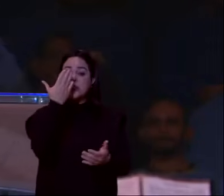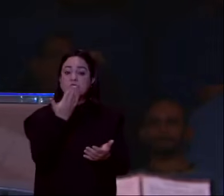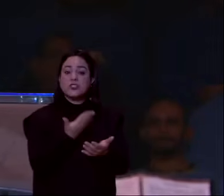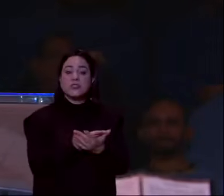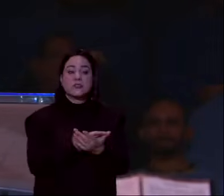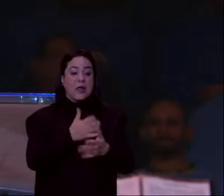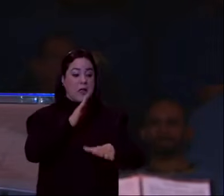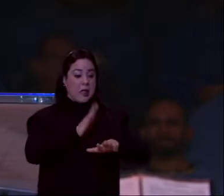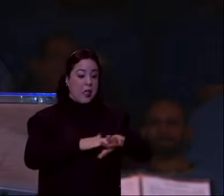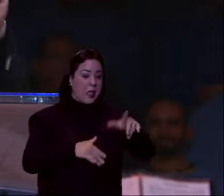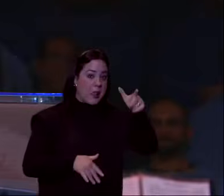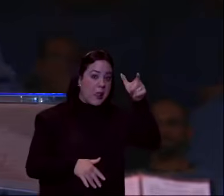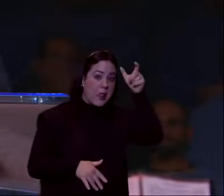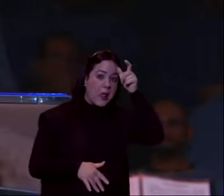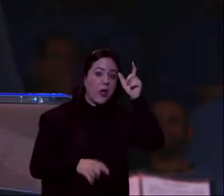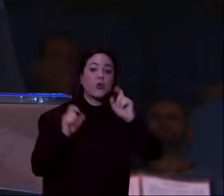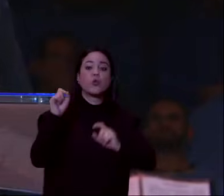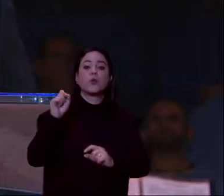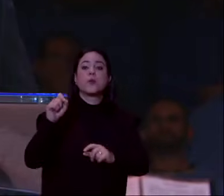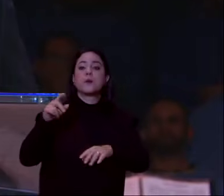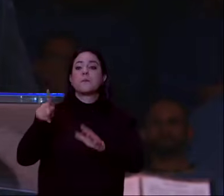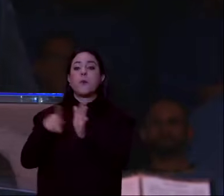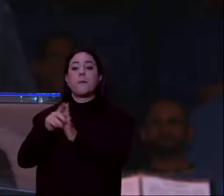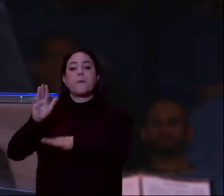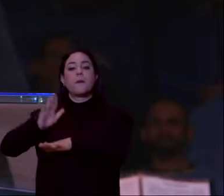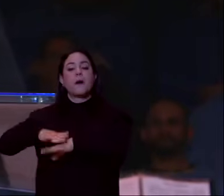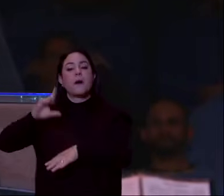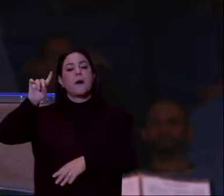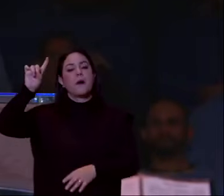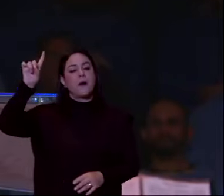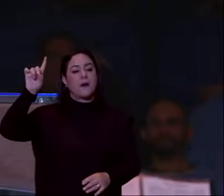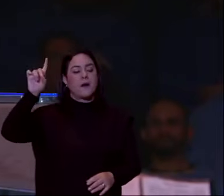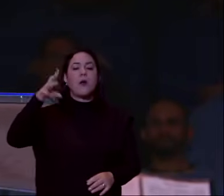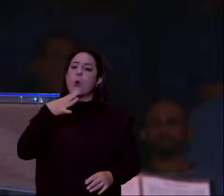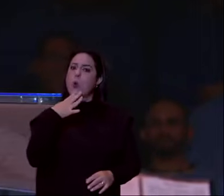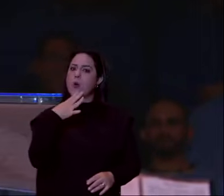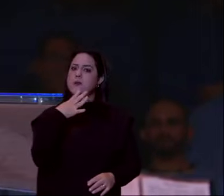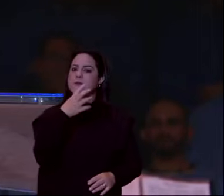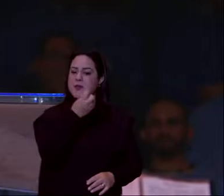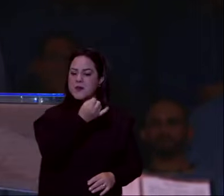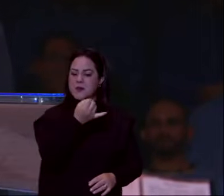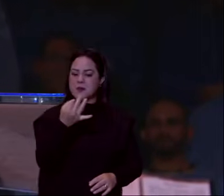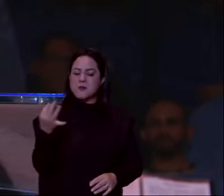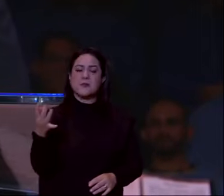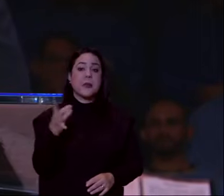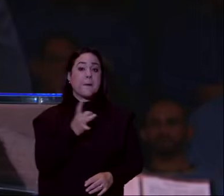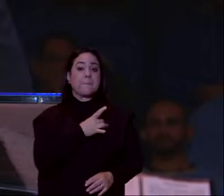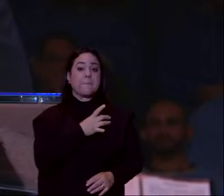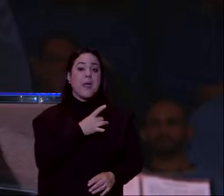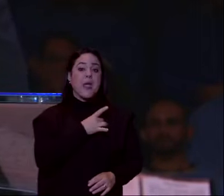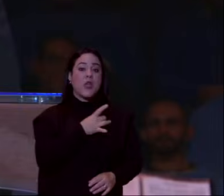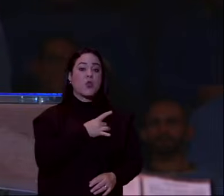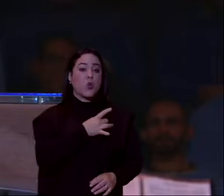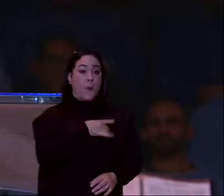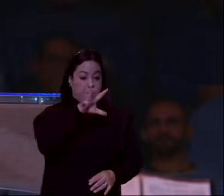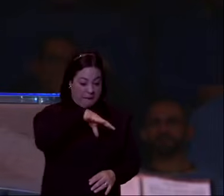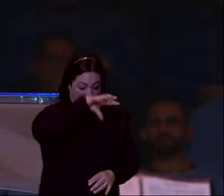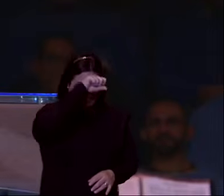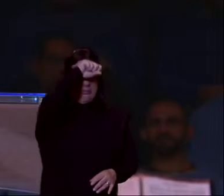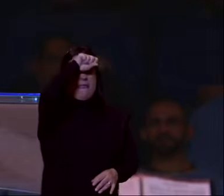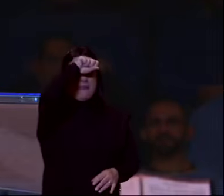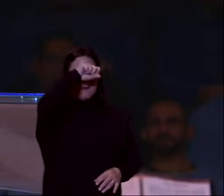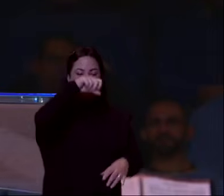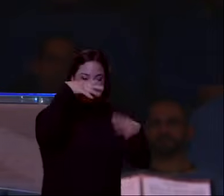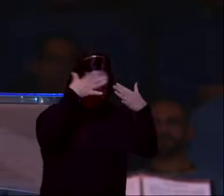ação do diabo do que na ação de Deus. Eu conheço alguns desses que morrem de medo de macumba, mas